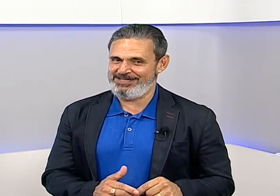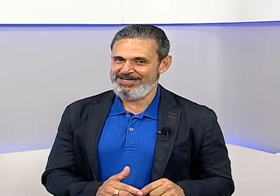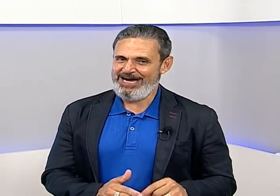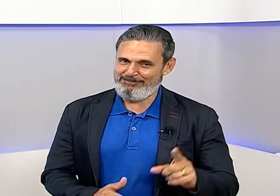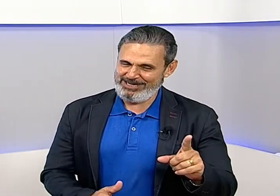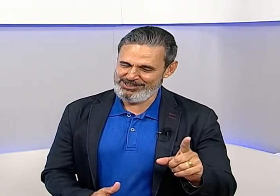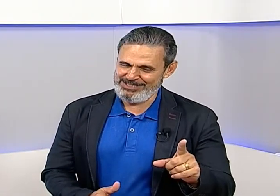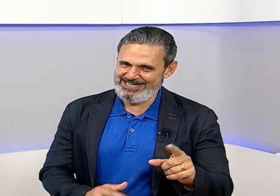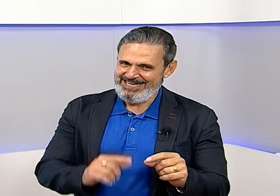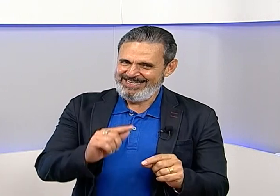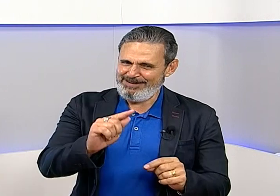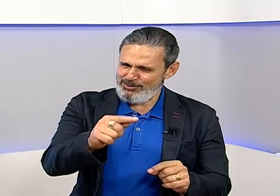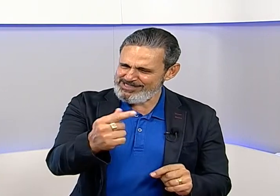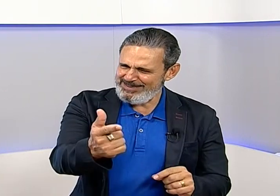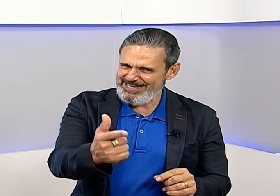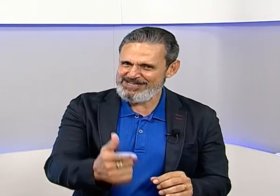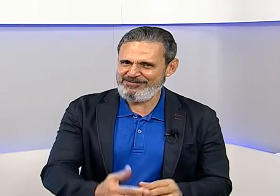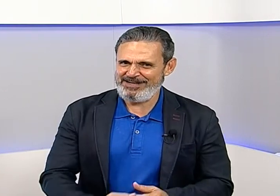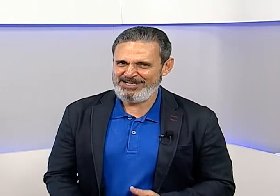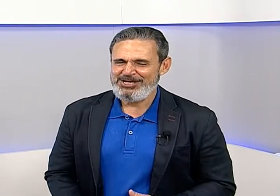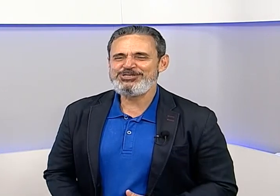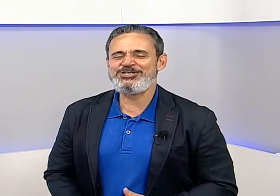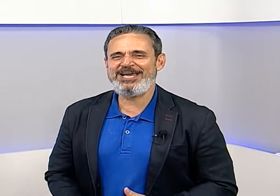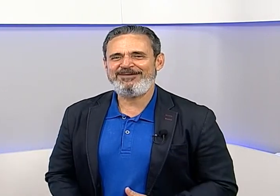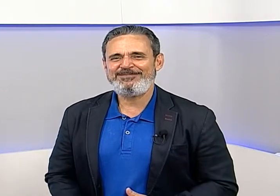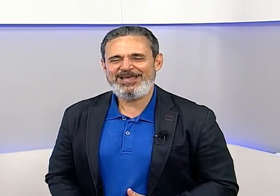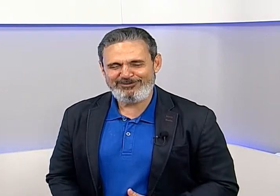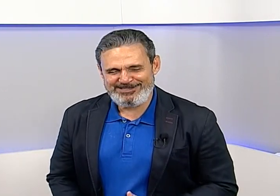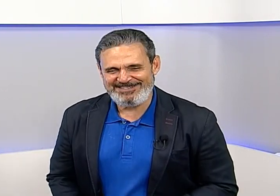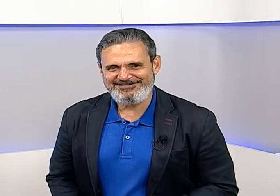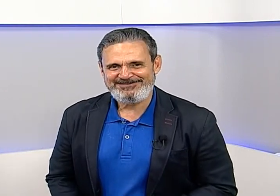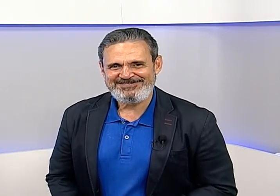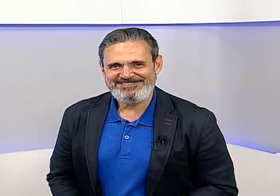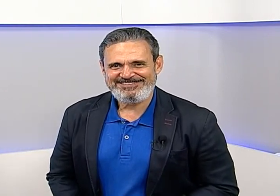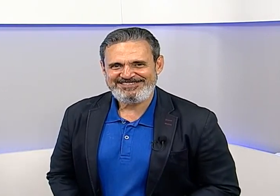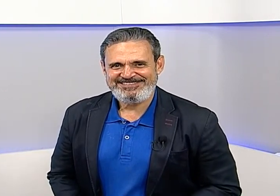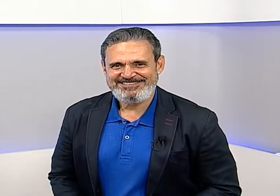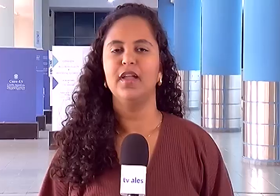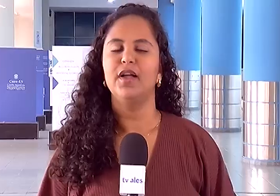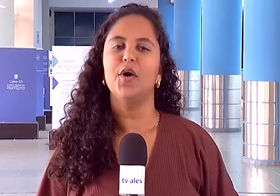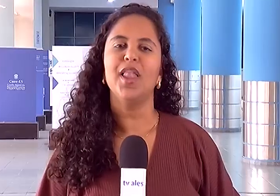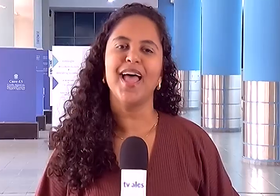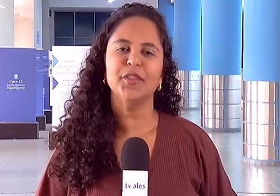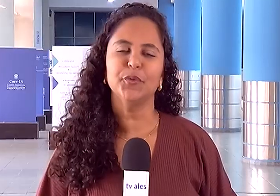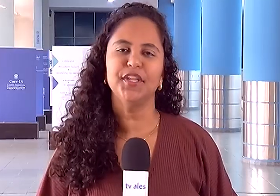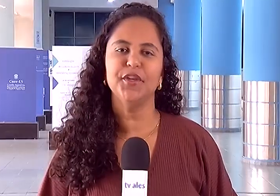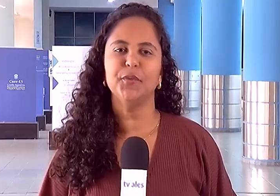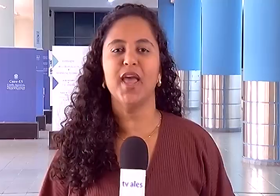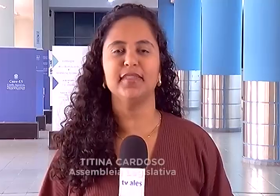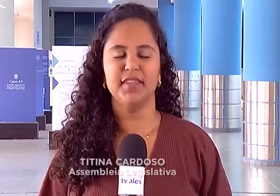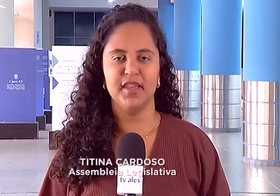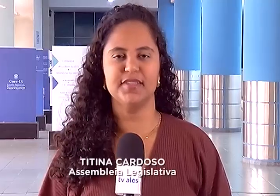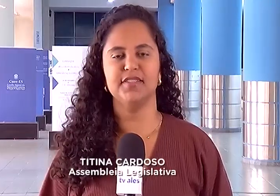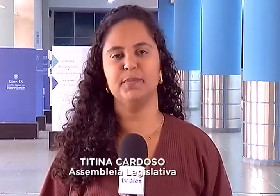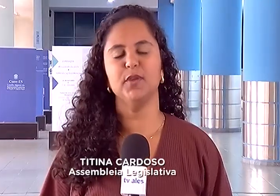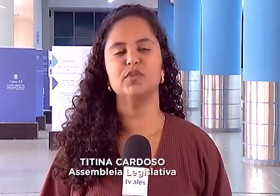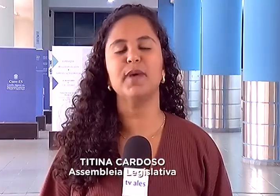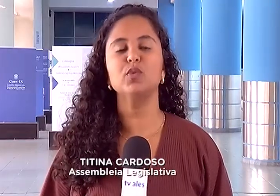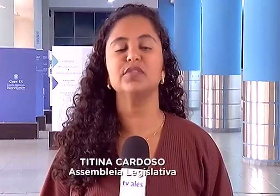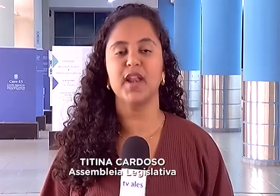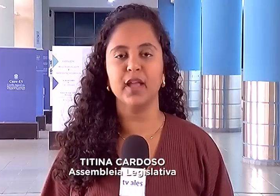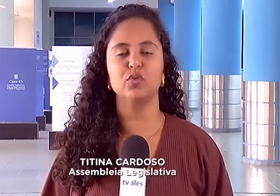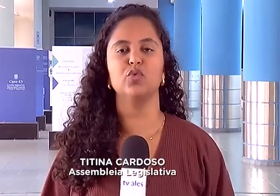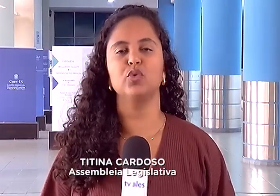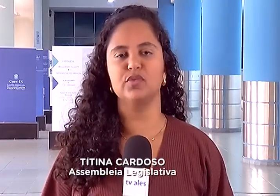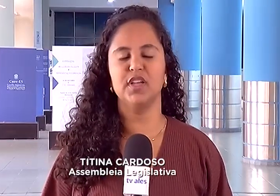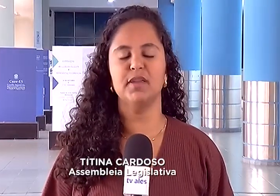na agenda a partir da próxima terça-feira. Titina, é com você. Olá, Torino. Na terça, a CPI dos